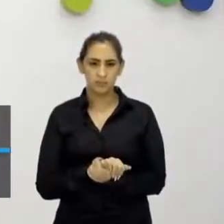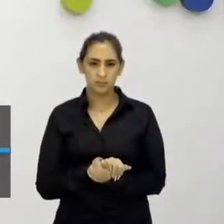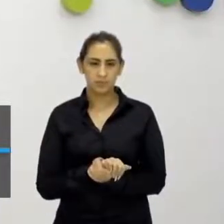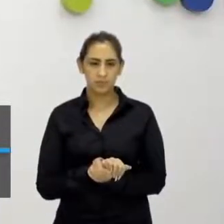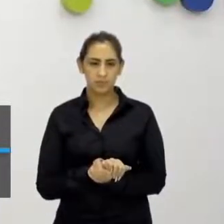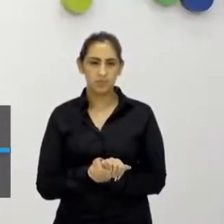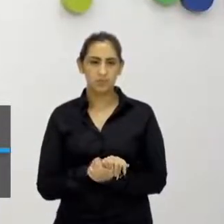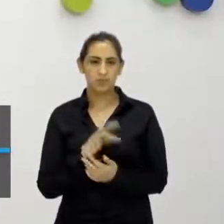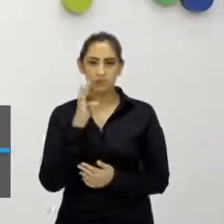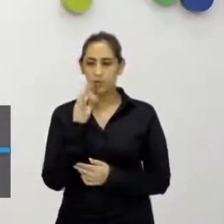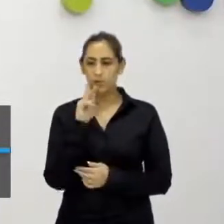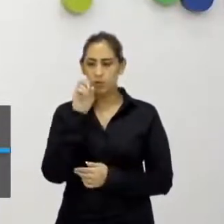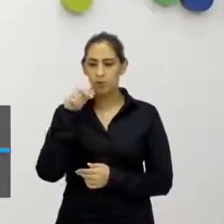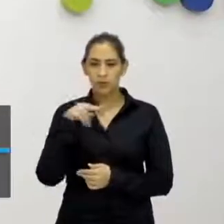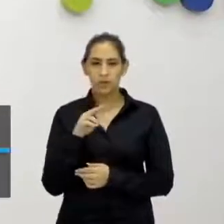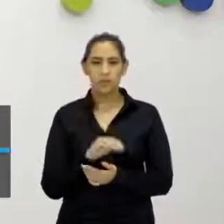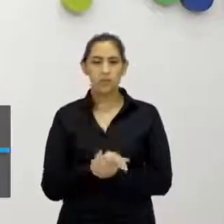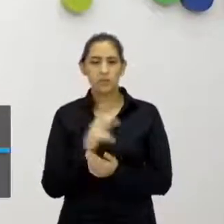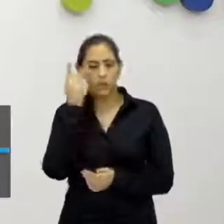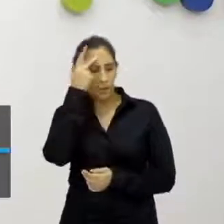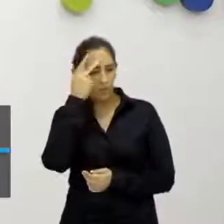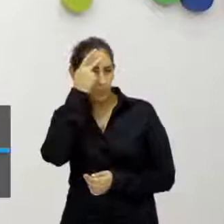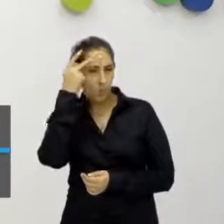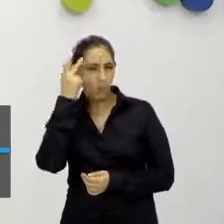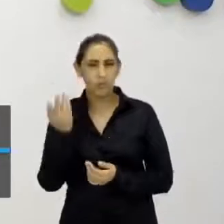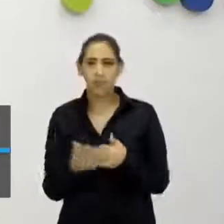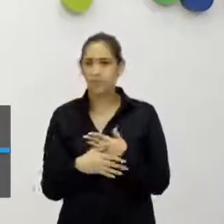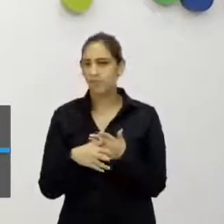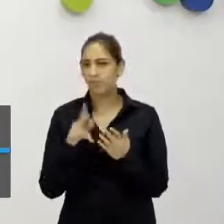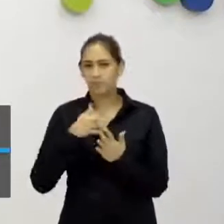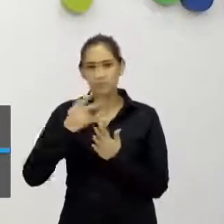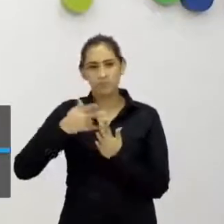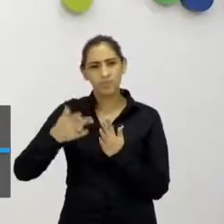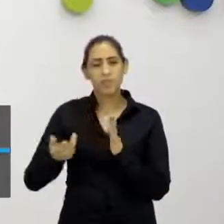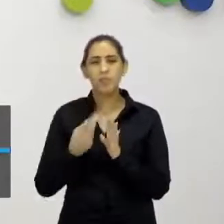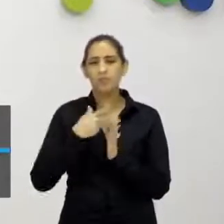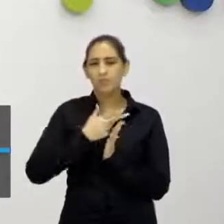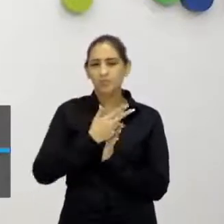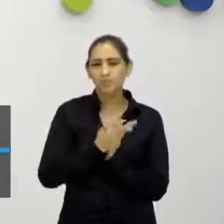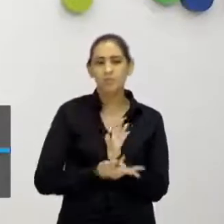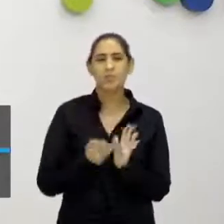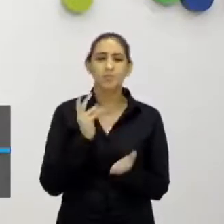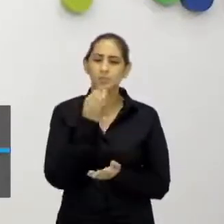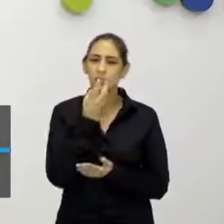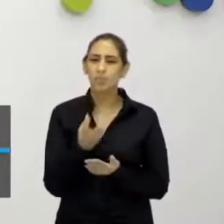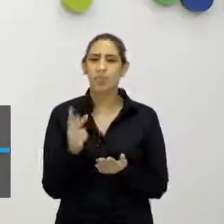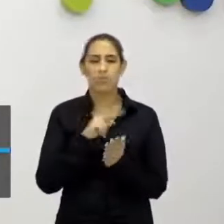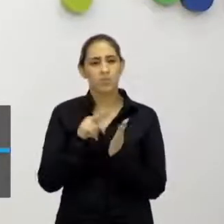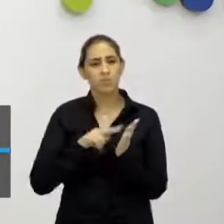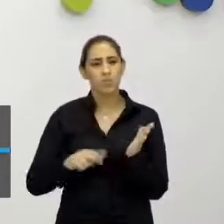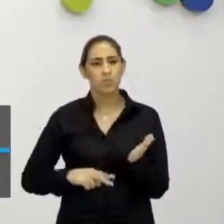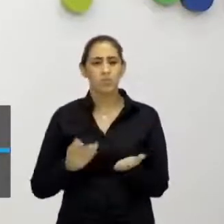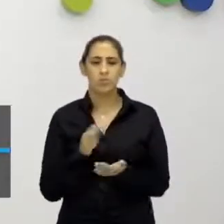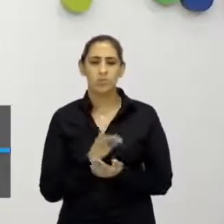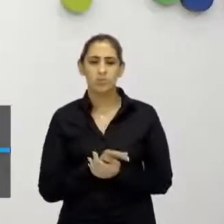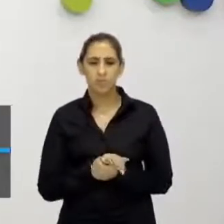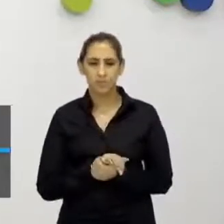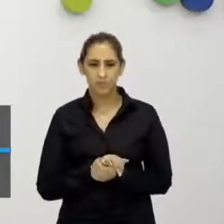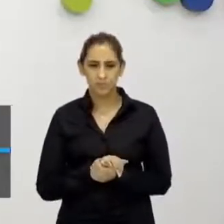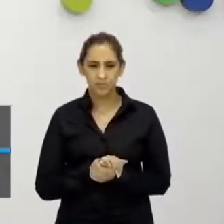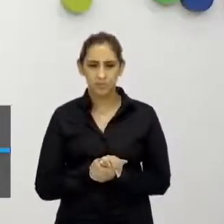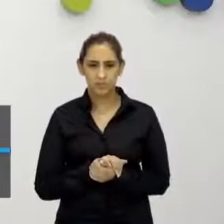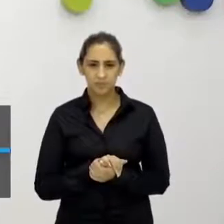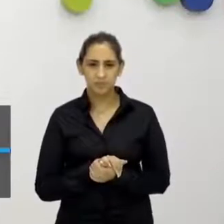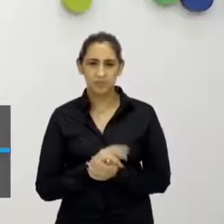Shakespeare, Tolkien, Harry Potter. Existe espaço para leitura de texto, com texto com